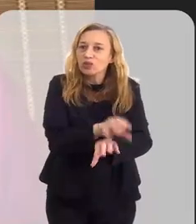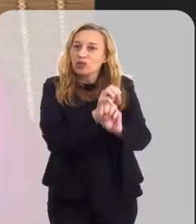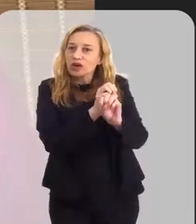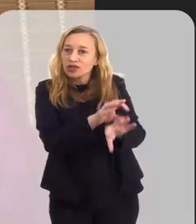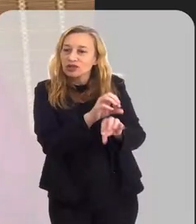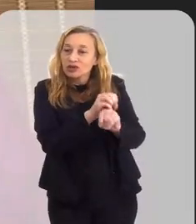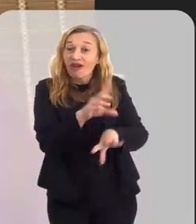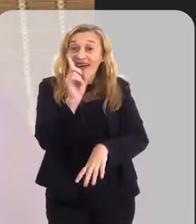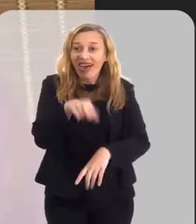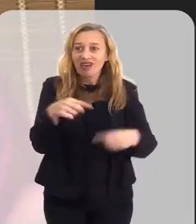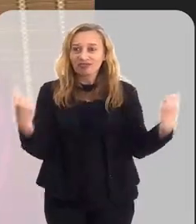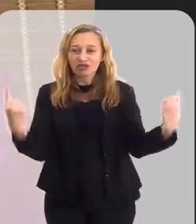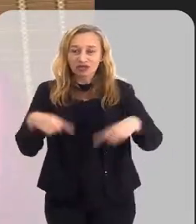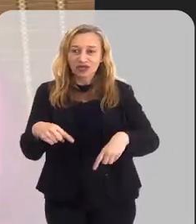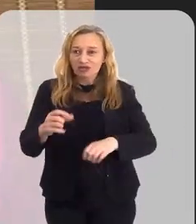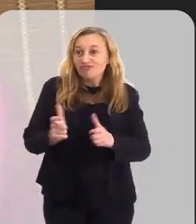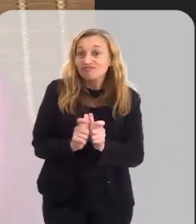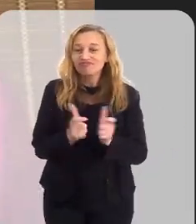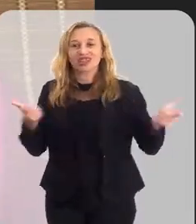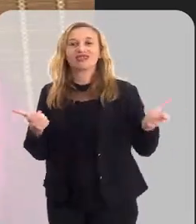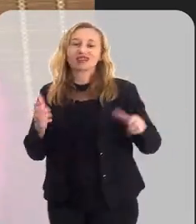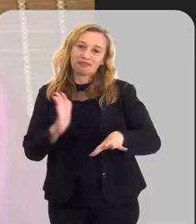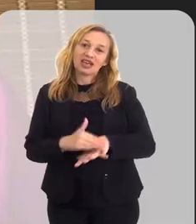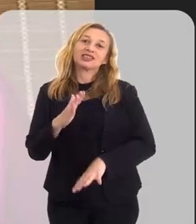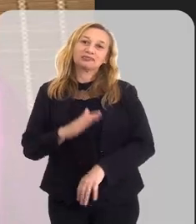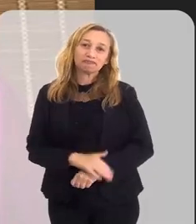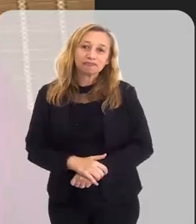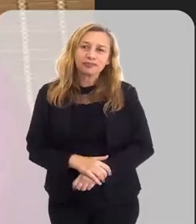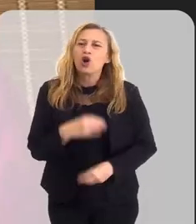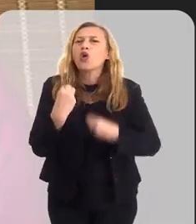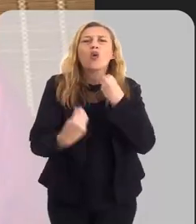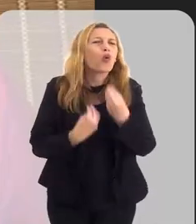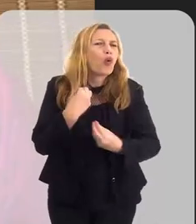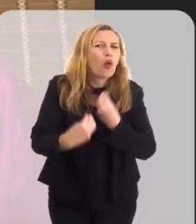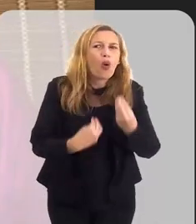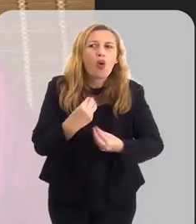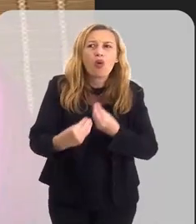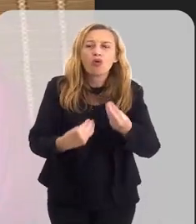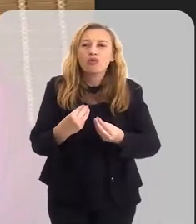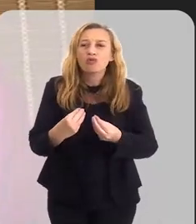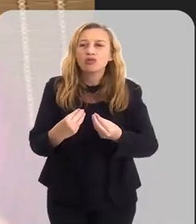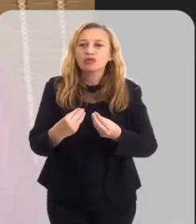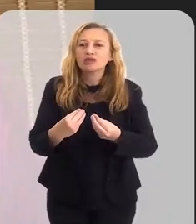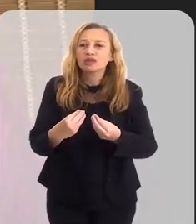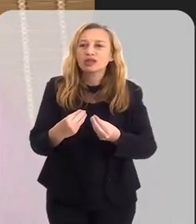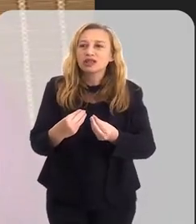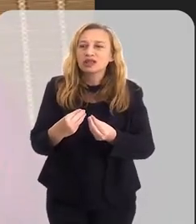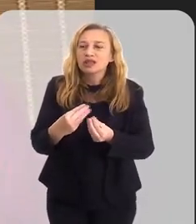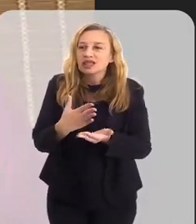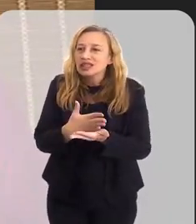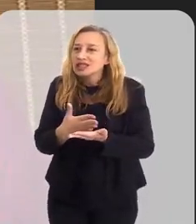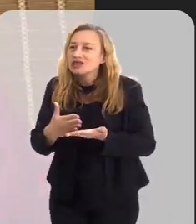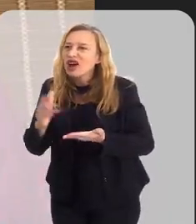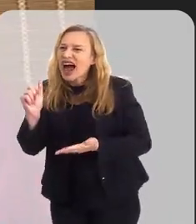Inclusão em educação é um desafio maior ainda. Como que surge o